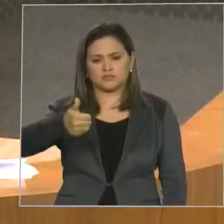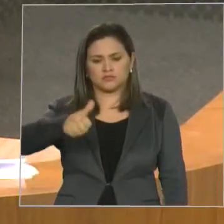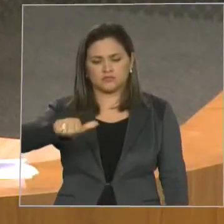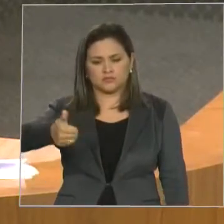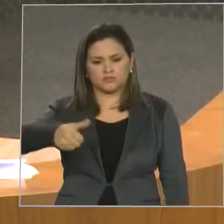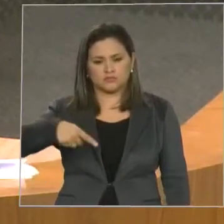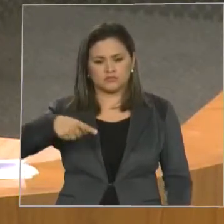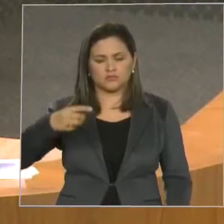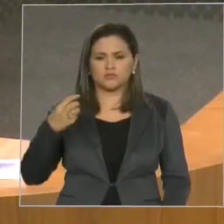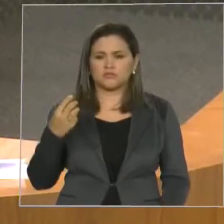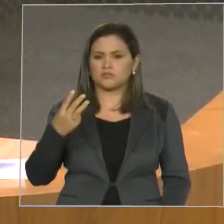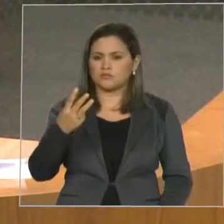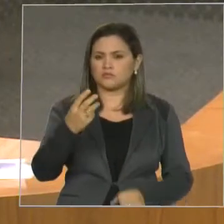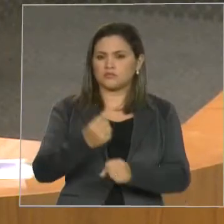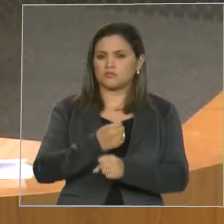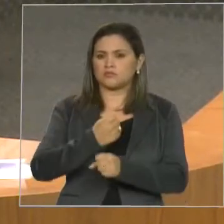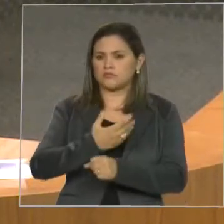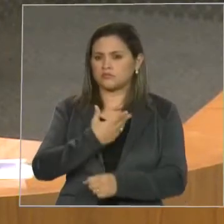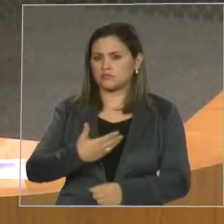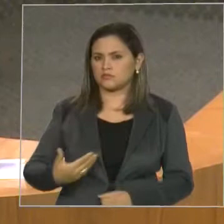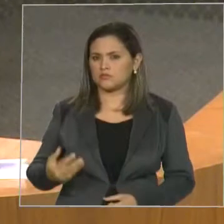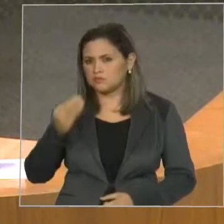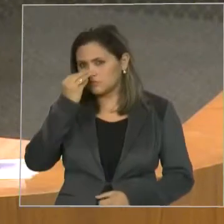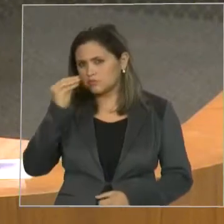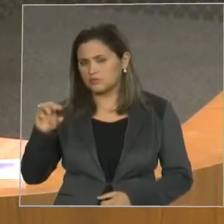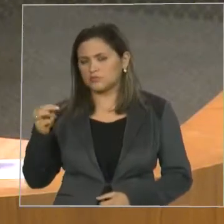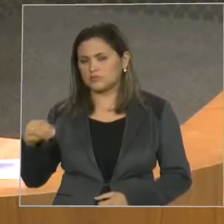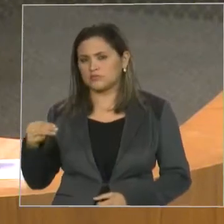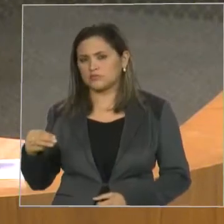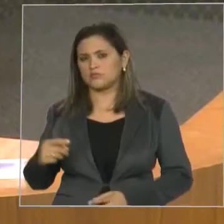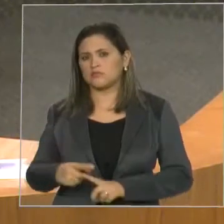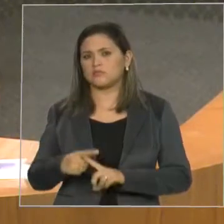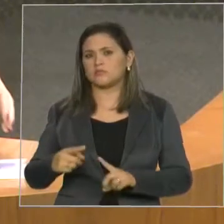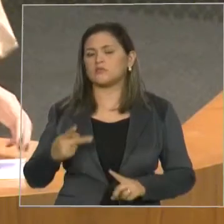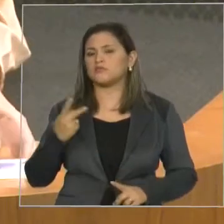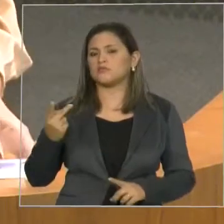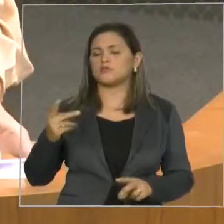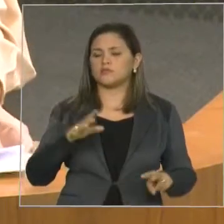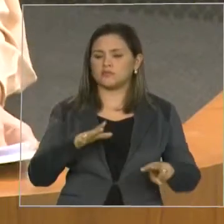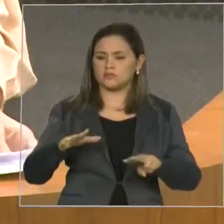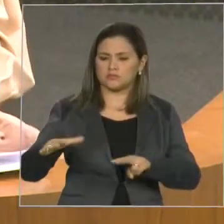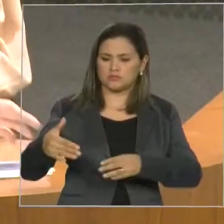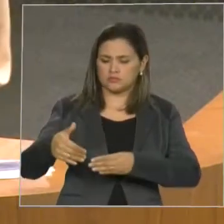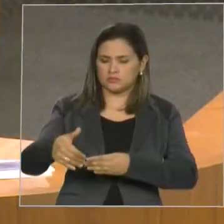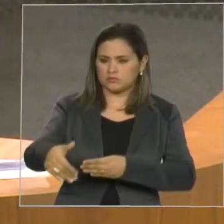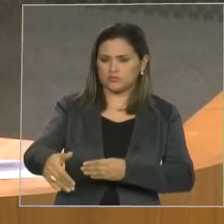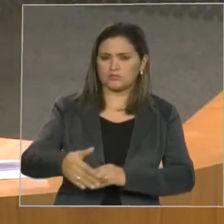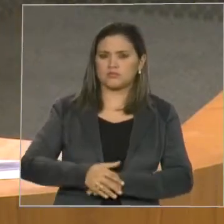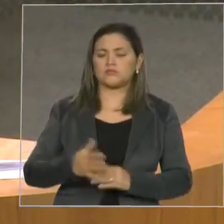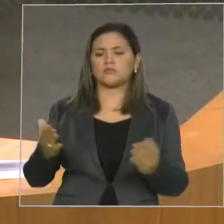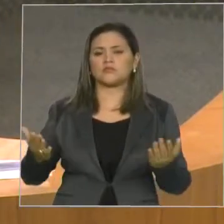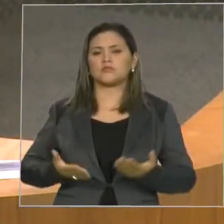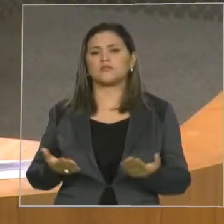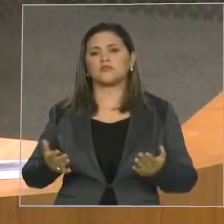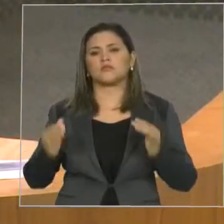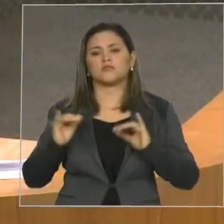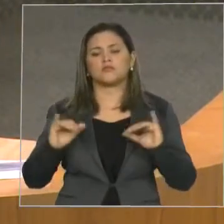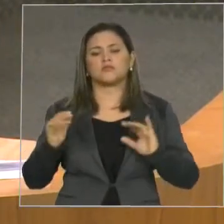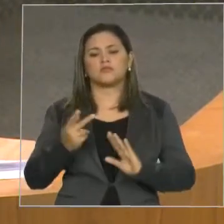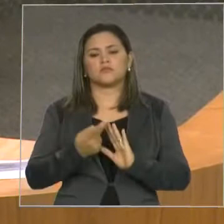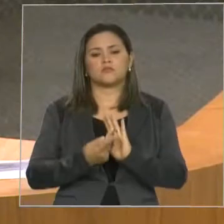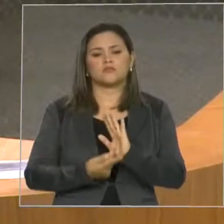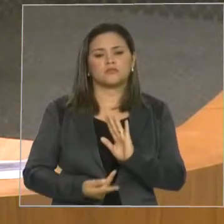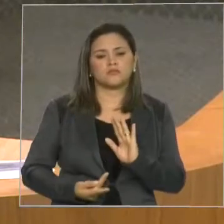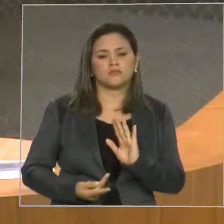descaso que acontece no Maranhão, mas isso vai ficar para o meio dessa semana. Hoje, eu quero destacar os projetos que